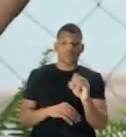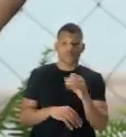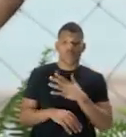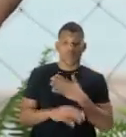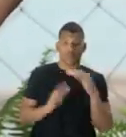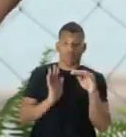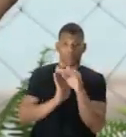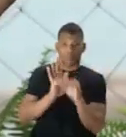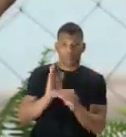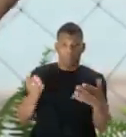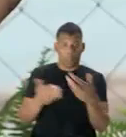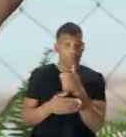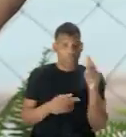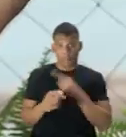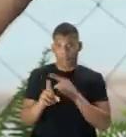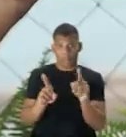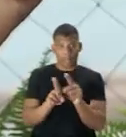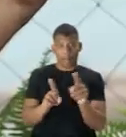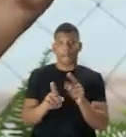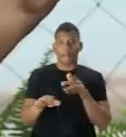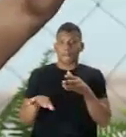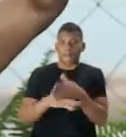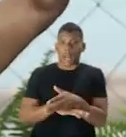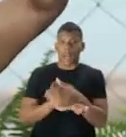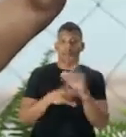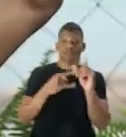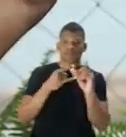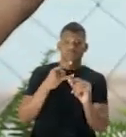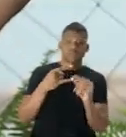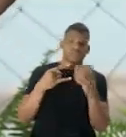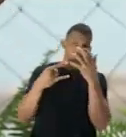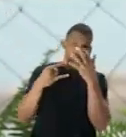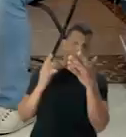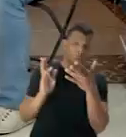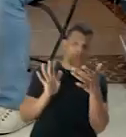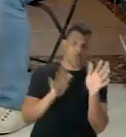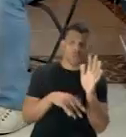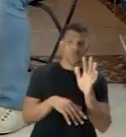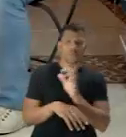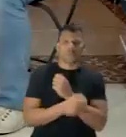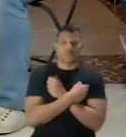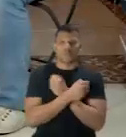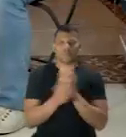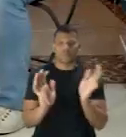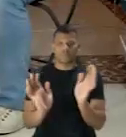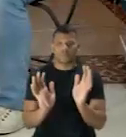programa e de outros, acesse aqui o nosso canal no YouTube. Um abraço.